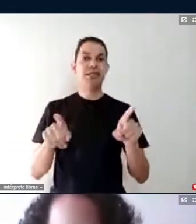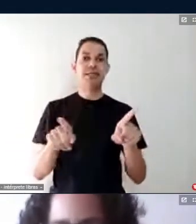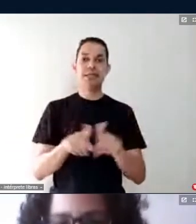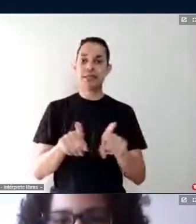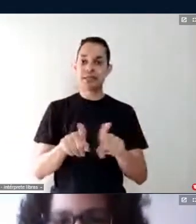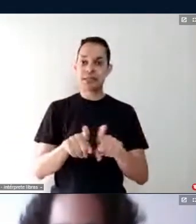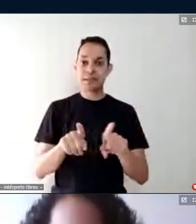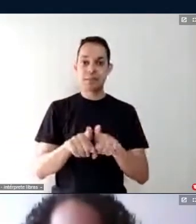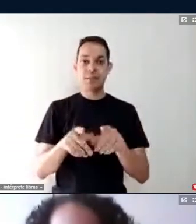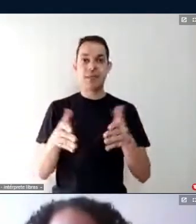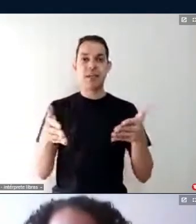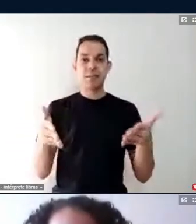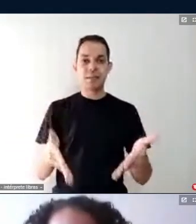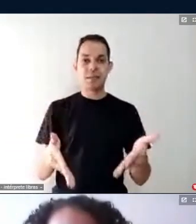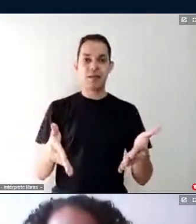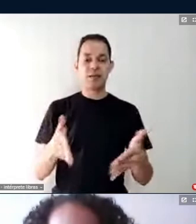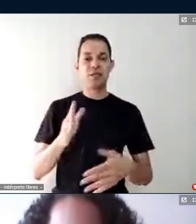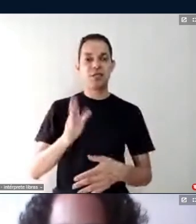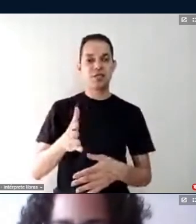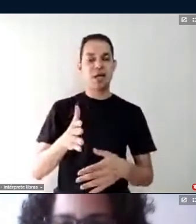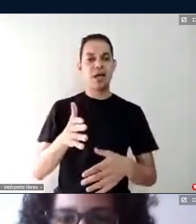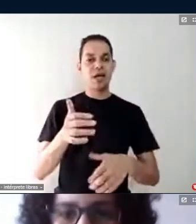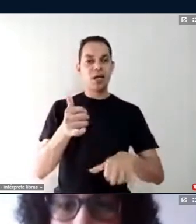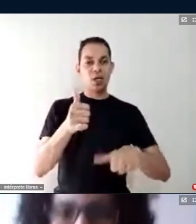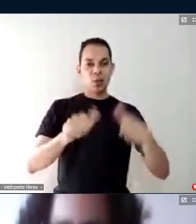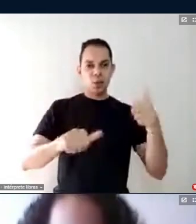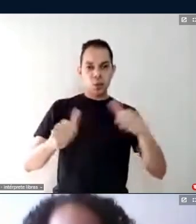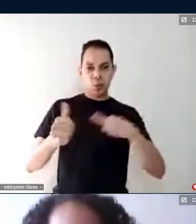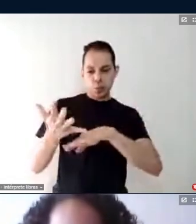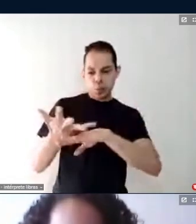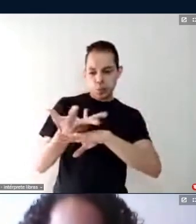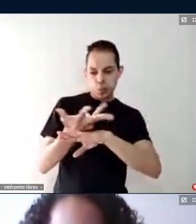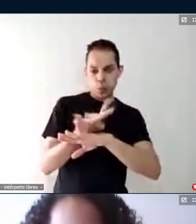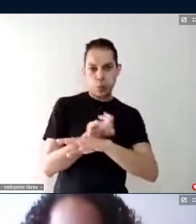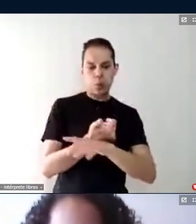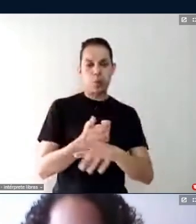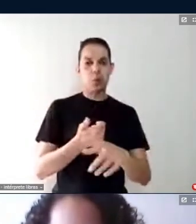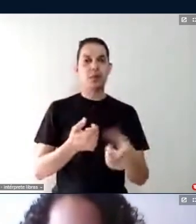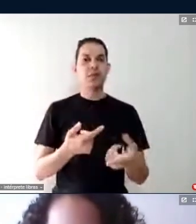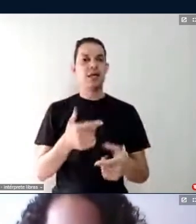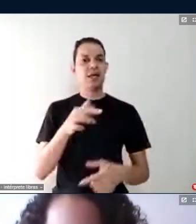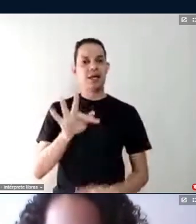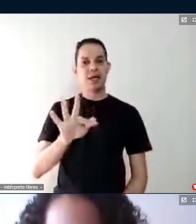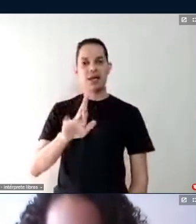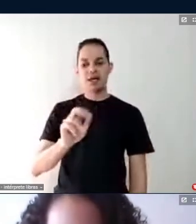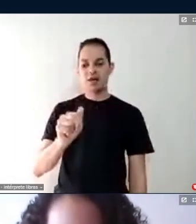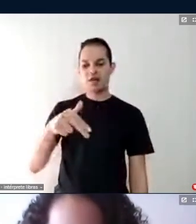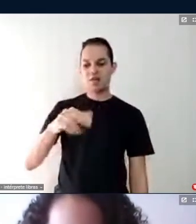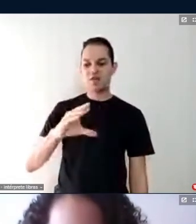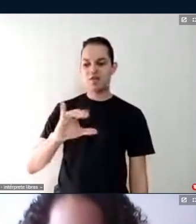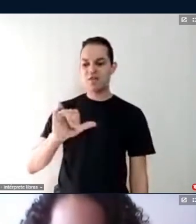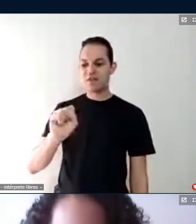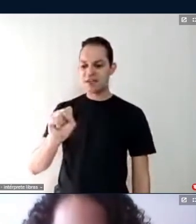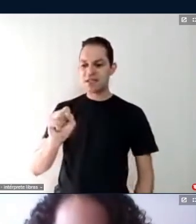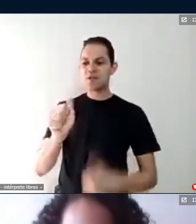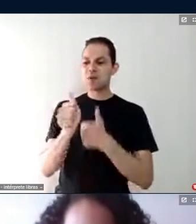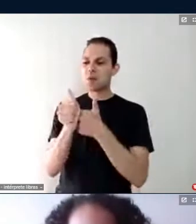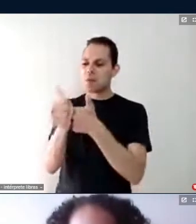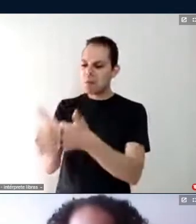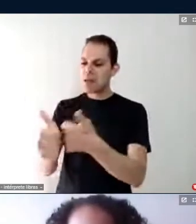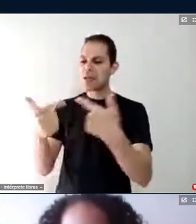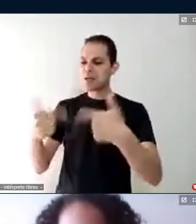membro da qualificação, acompanhou o trabalho da Francis, foi muito importante naquele momento,